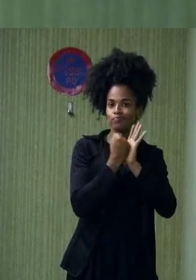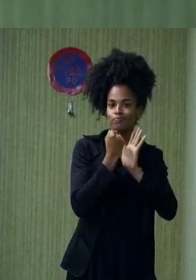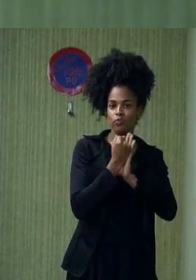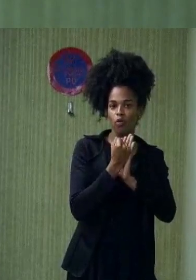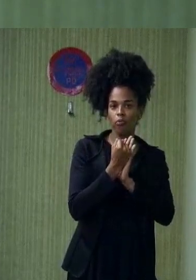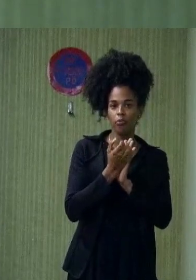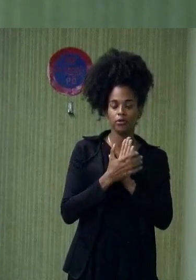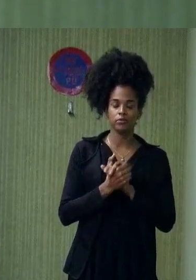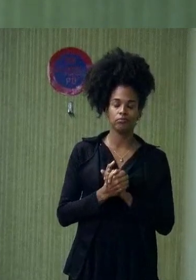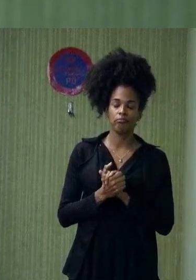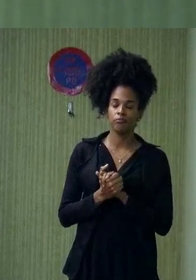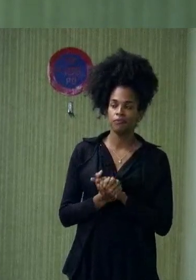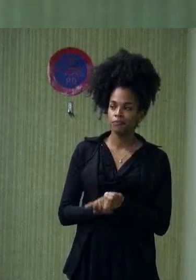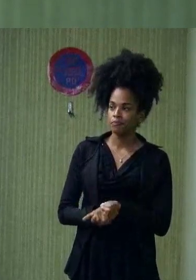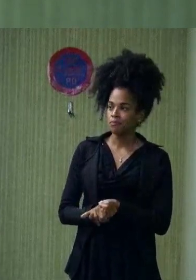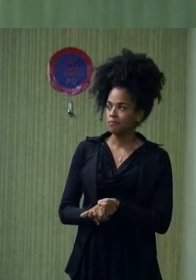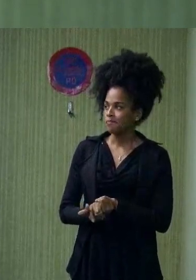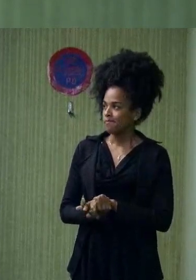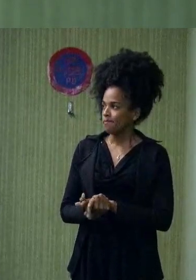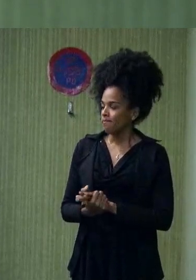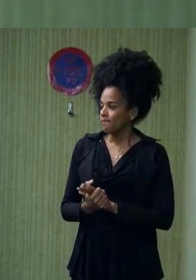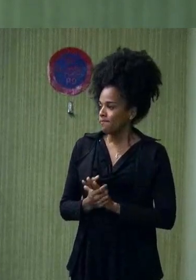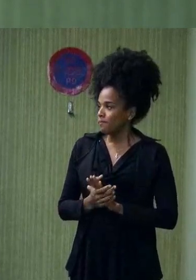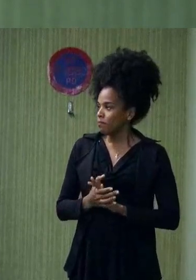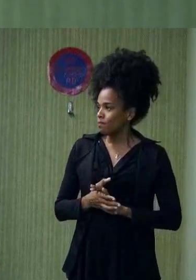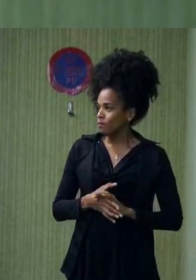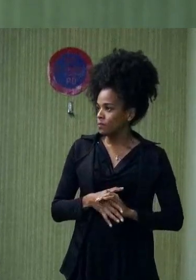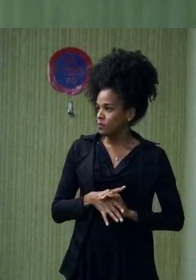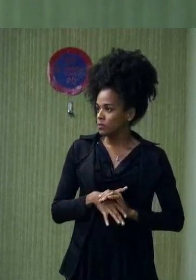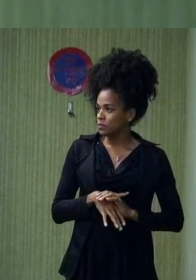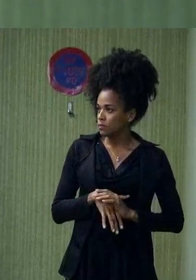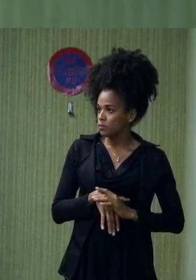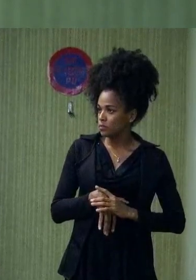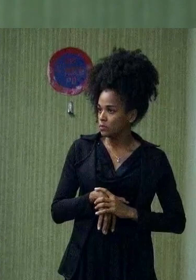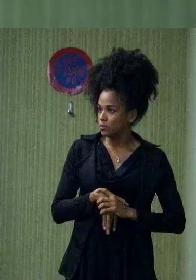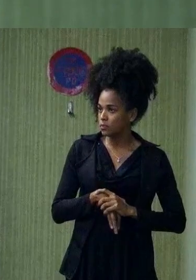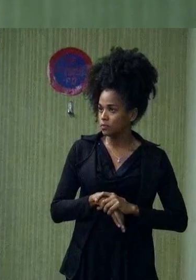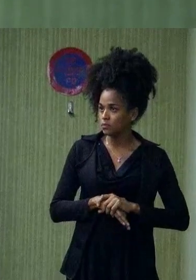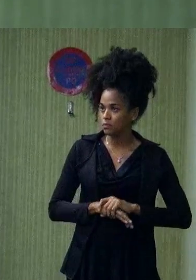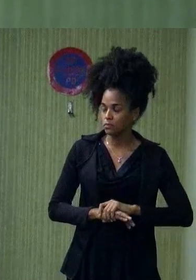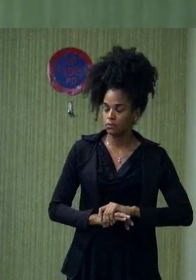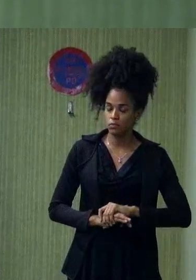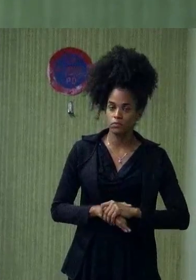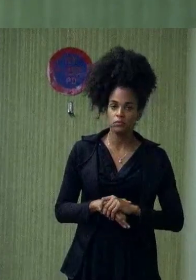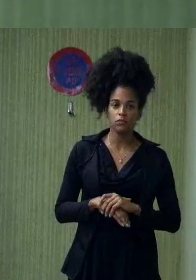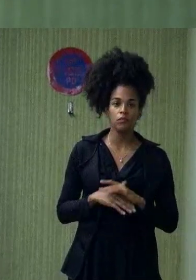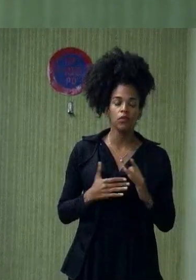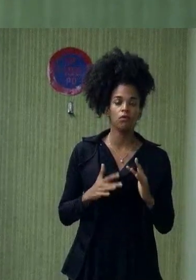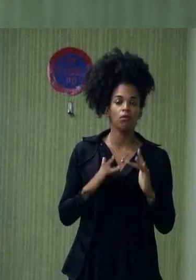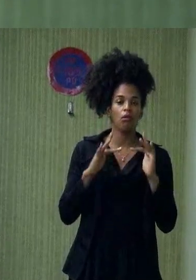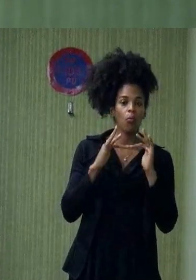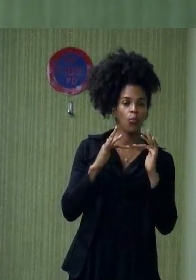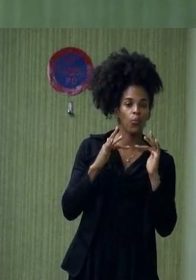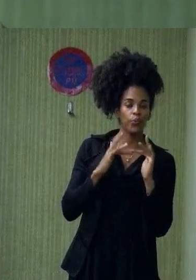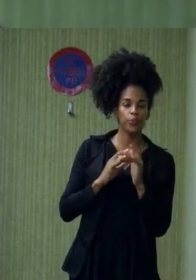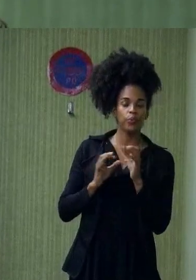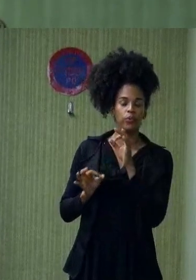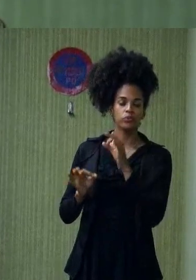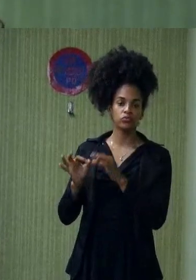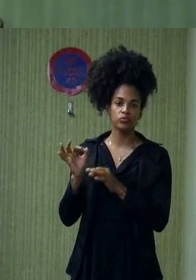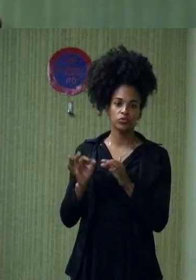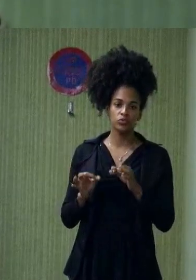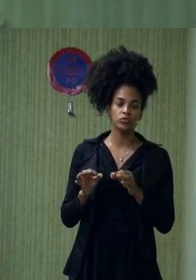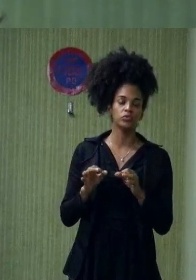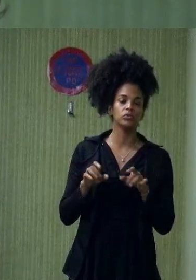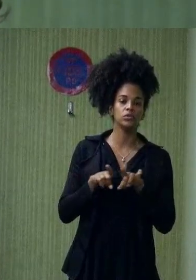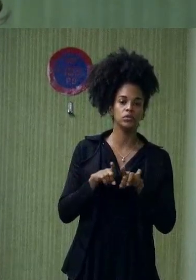que a outra região que também teve chuva que é Taquari então em contato com o poder judiciário com os registradores